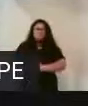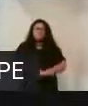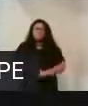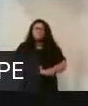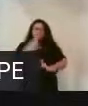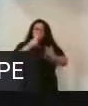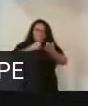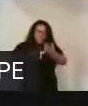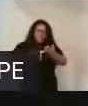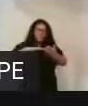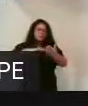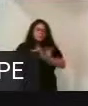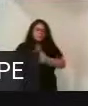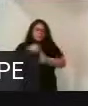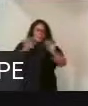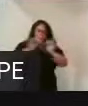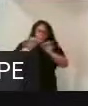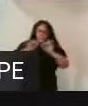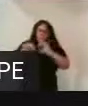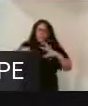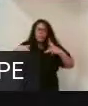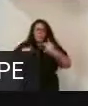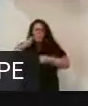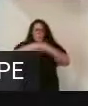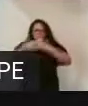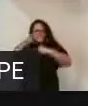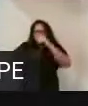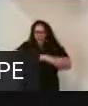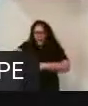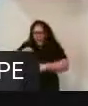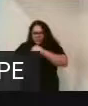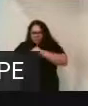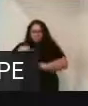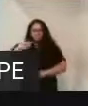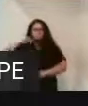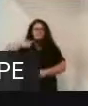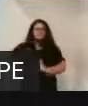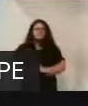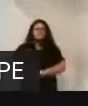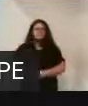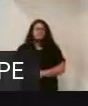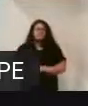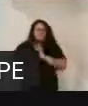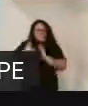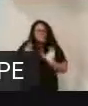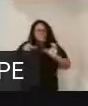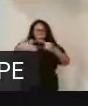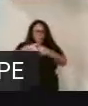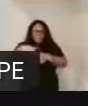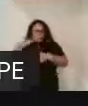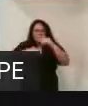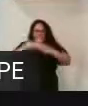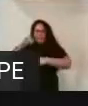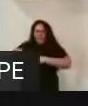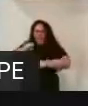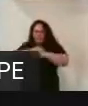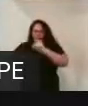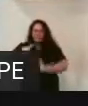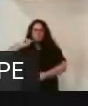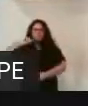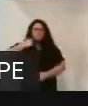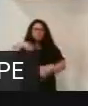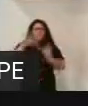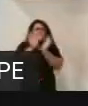catadores e catadoras de materiais recicláveis. Primeiro encontro de catadores e catadoras de materiais recicláveis do estado de Pernambuco. Movimento